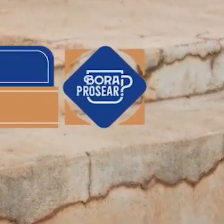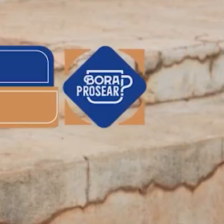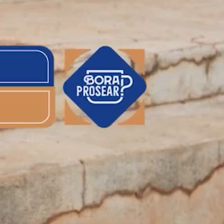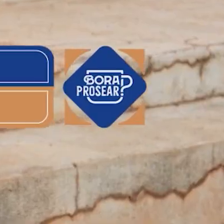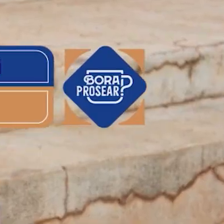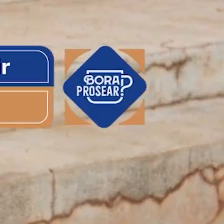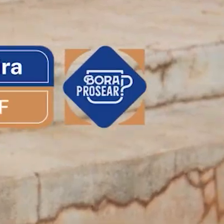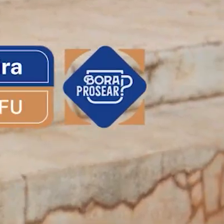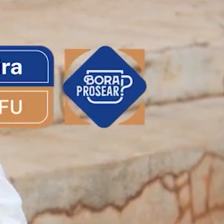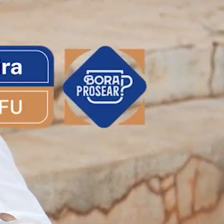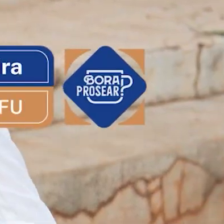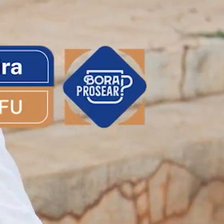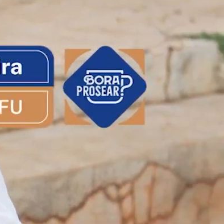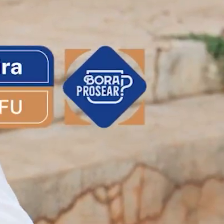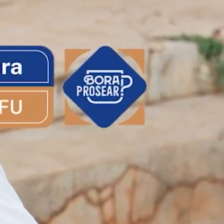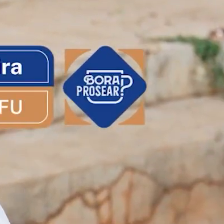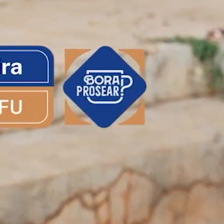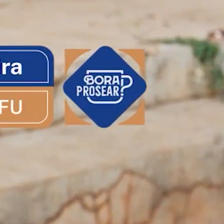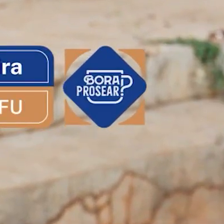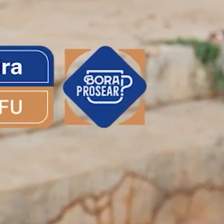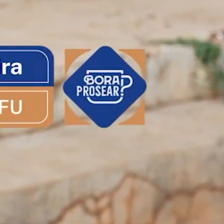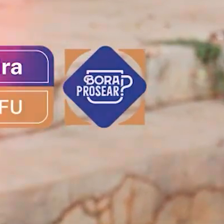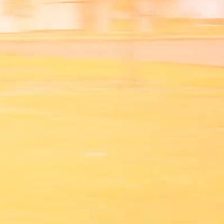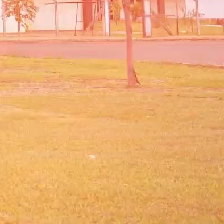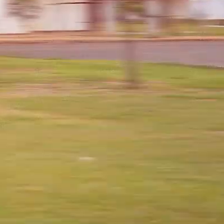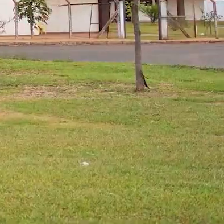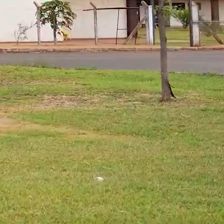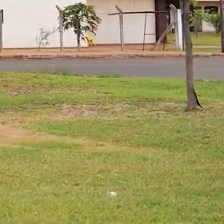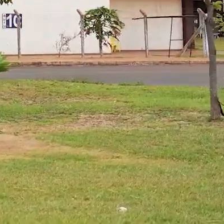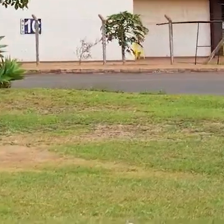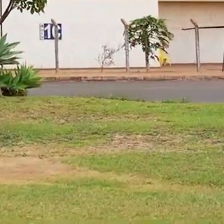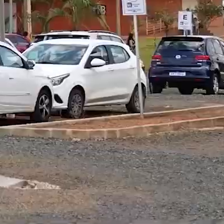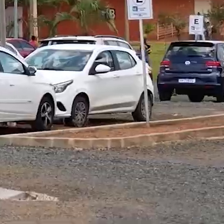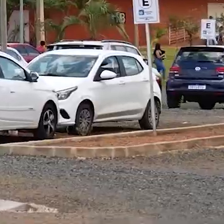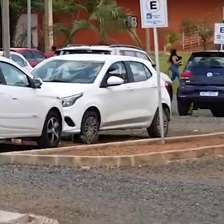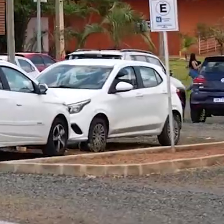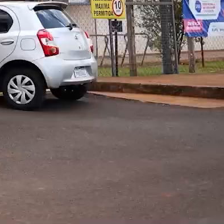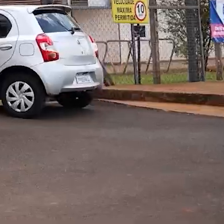E pessoas são feitas de histórias.